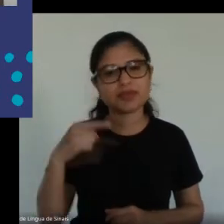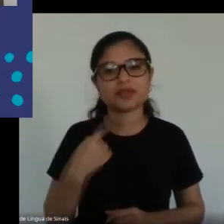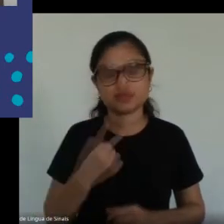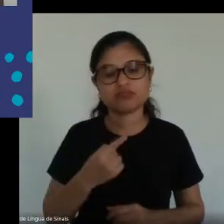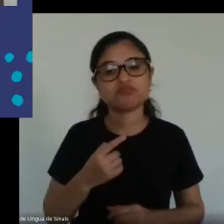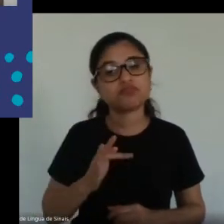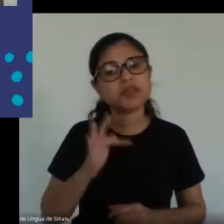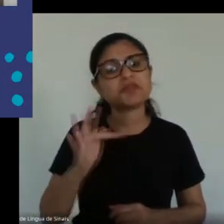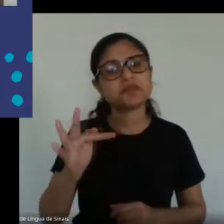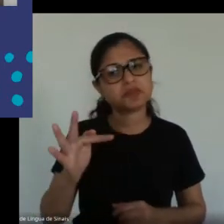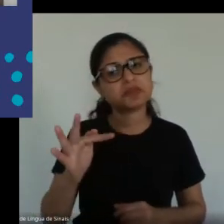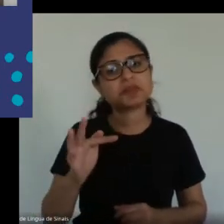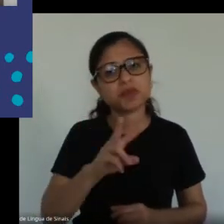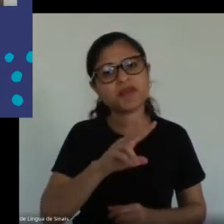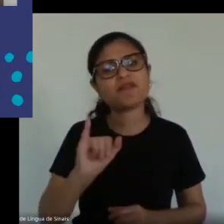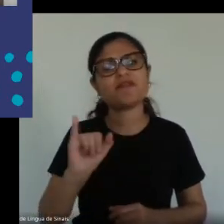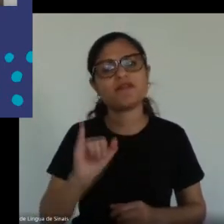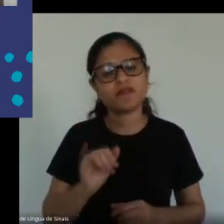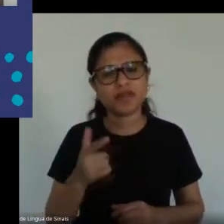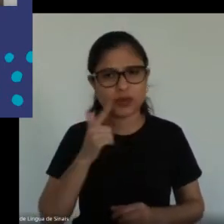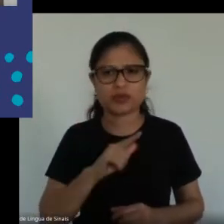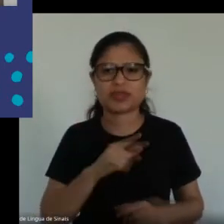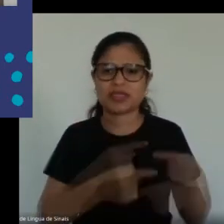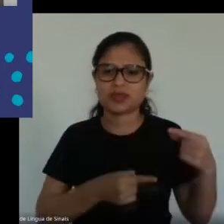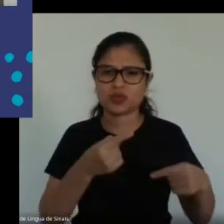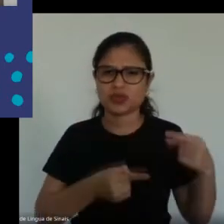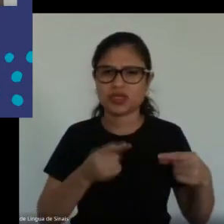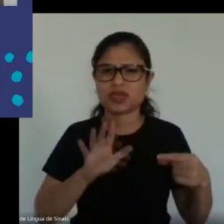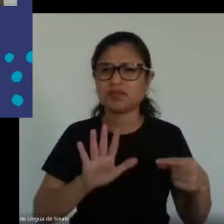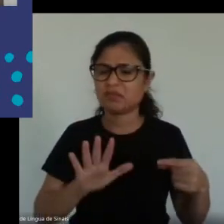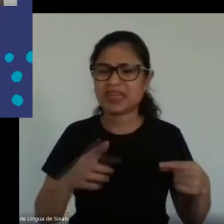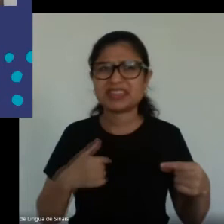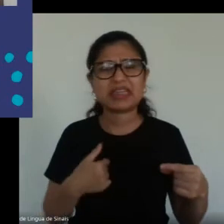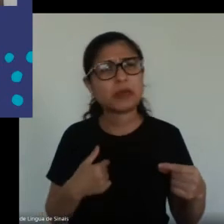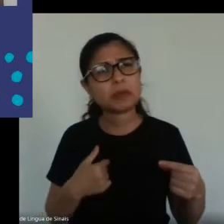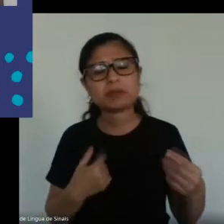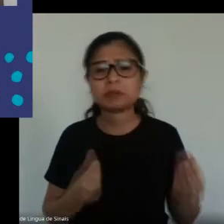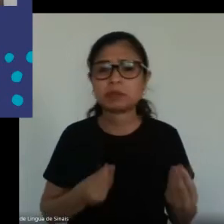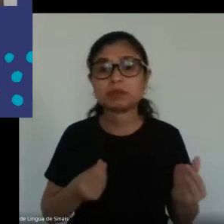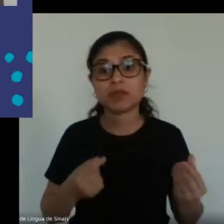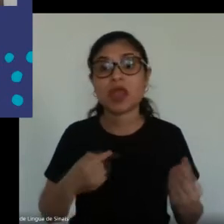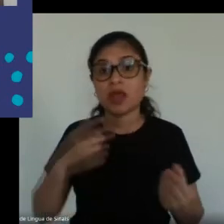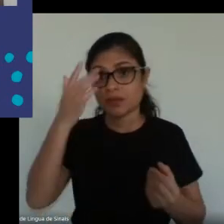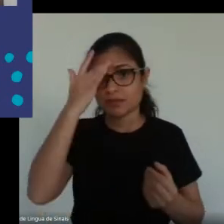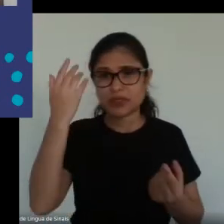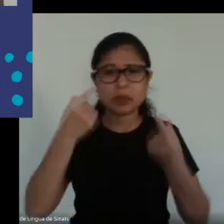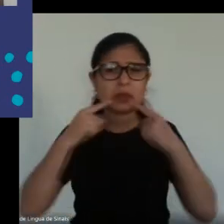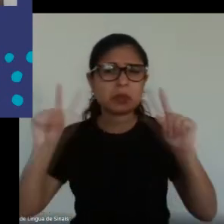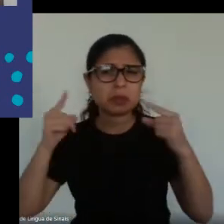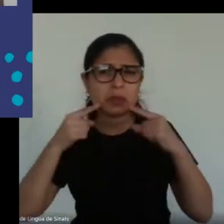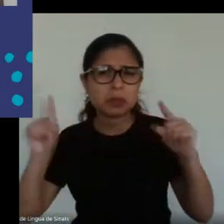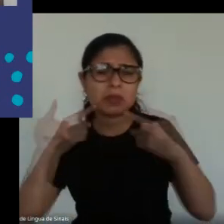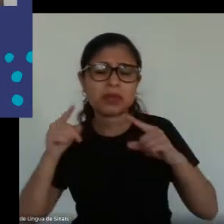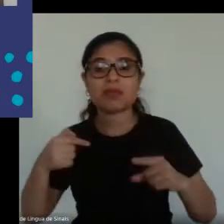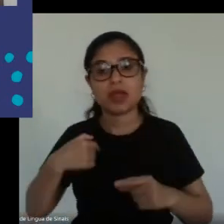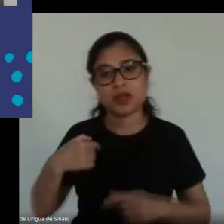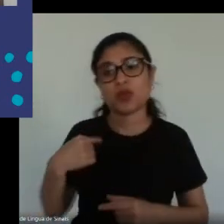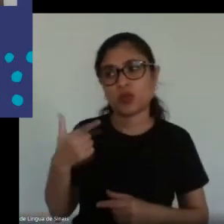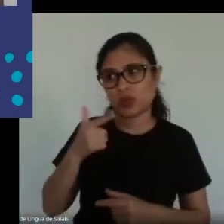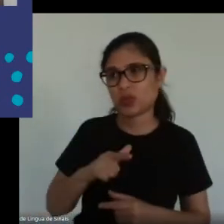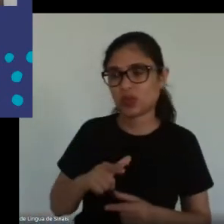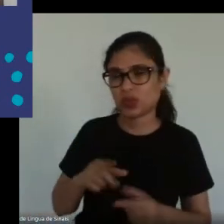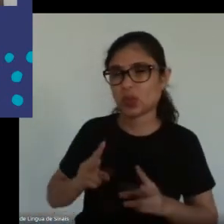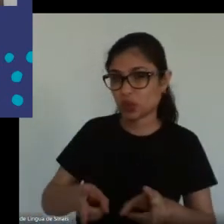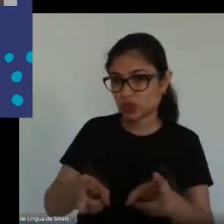gente vai superar isso num determinado momento, mas por enquanto, João, eu não perco mais tempo, não, tá? Eu escuto eles reclamarem e continuo fazendo a minha